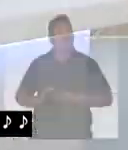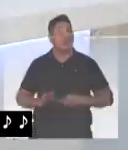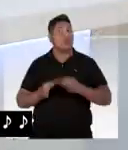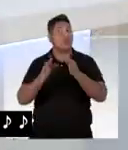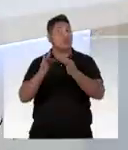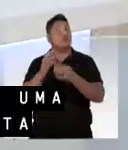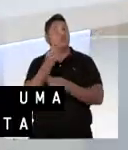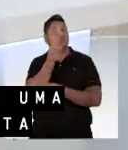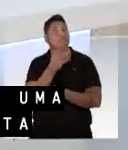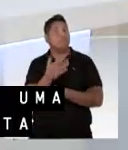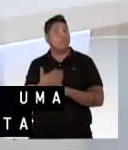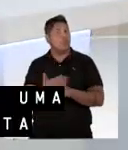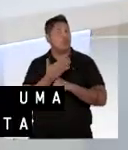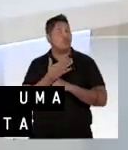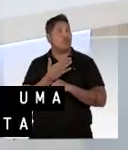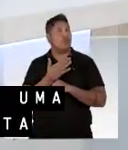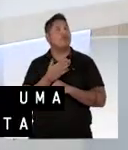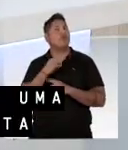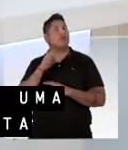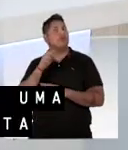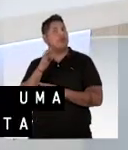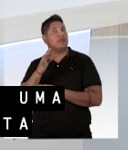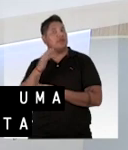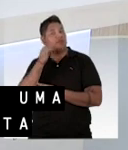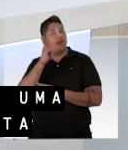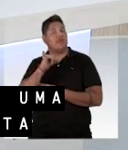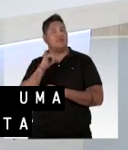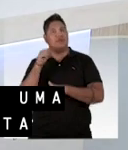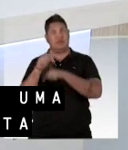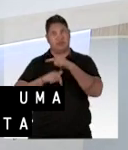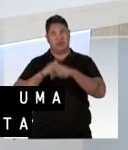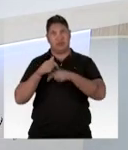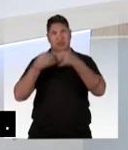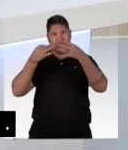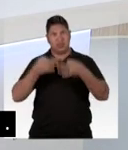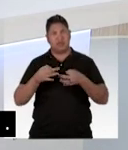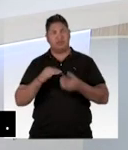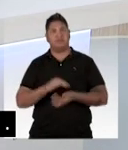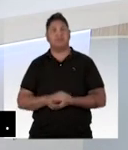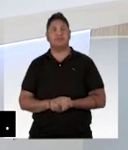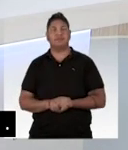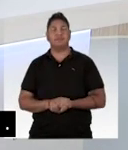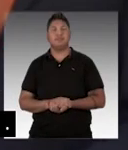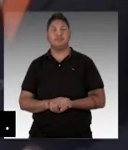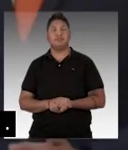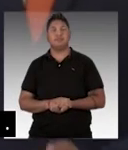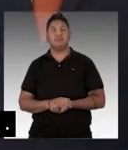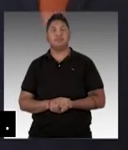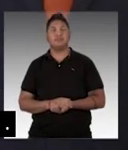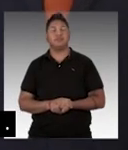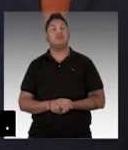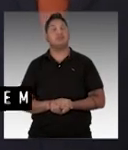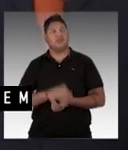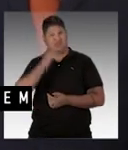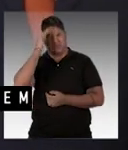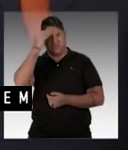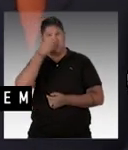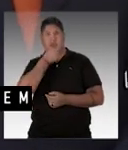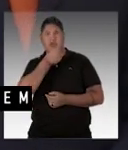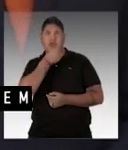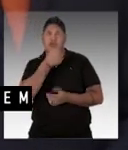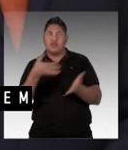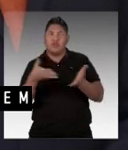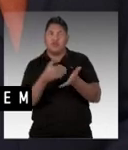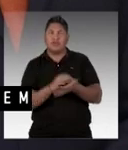A tecnologia tem sido uma aliada do MPT na luta pelo trabalho decente no Brasil. Entenda na reportagem